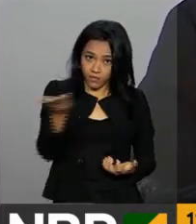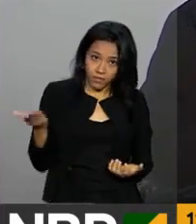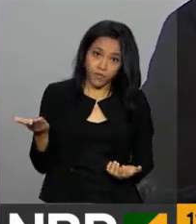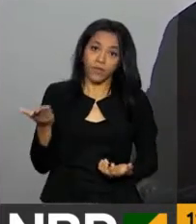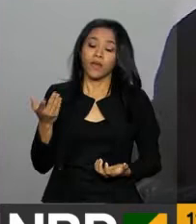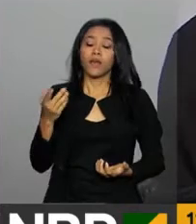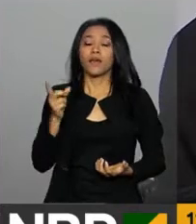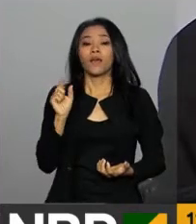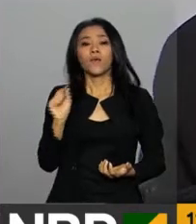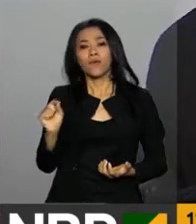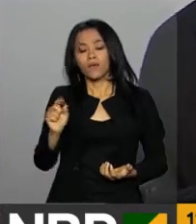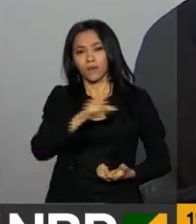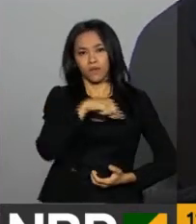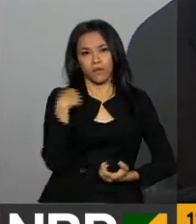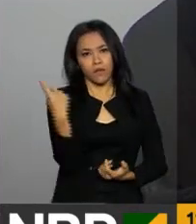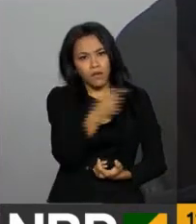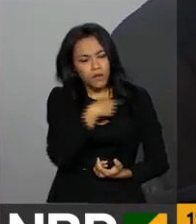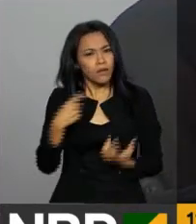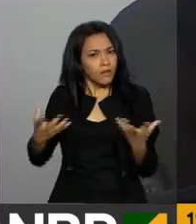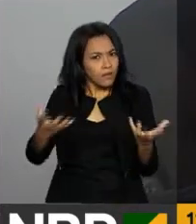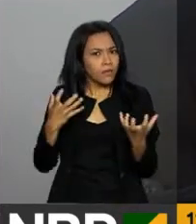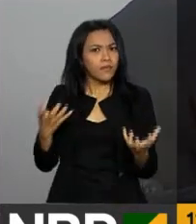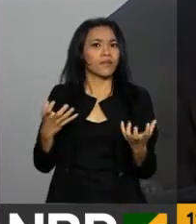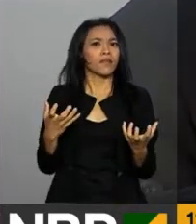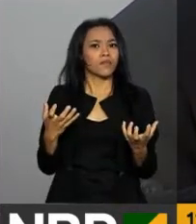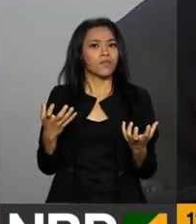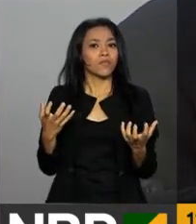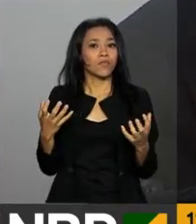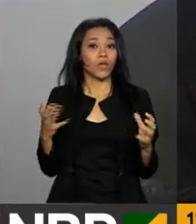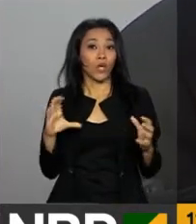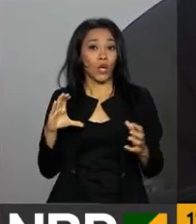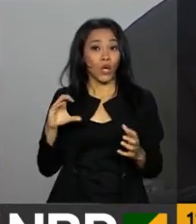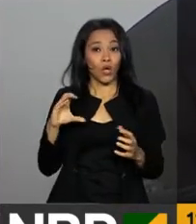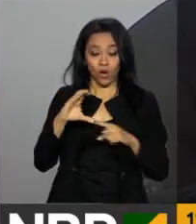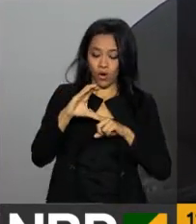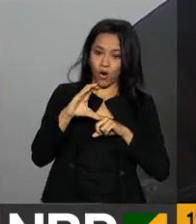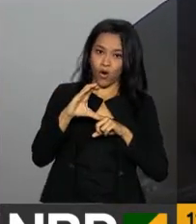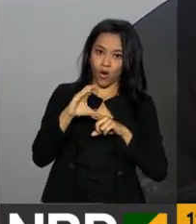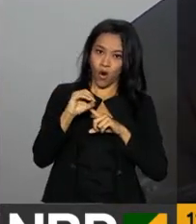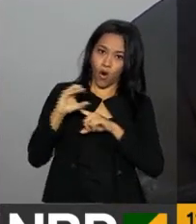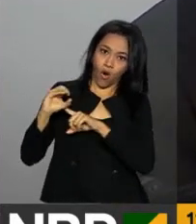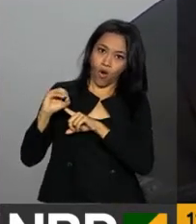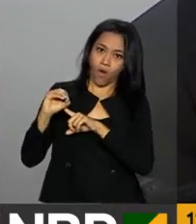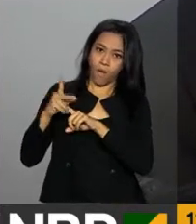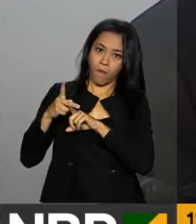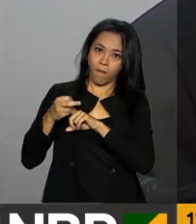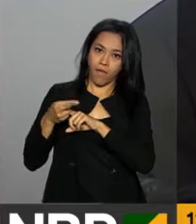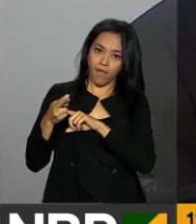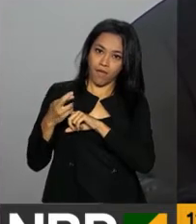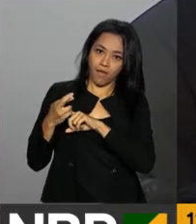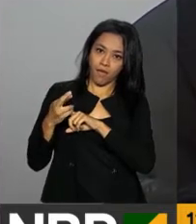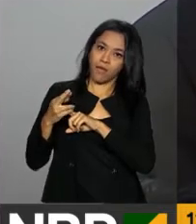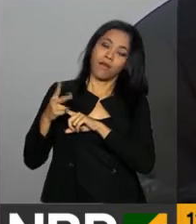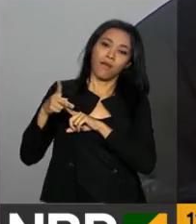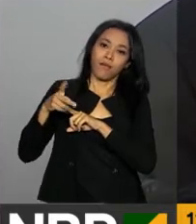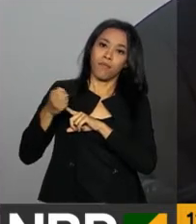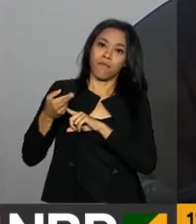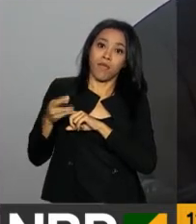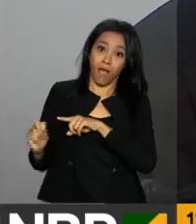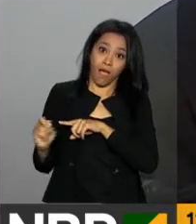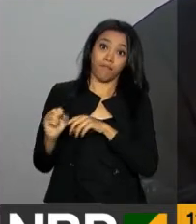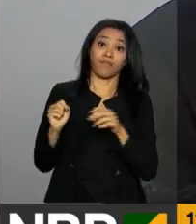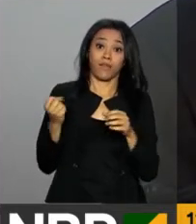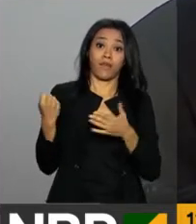nós nós queremos muito co-operação a primeira cooperação no caso se dá entre